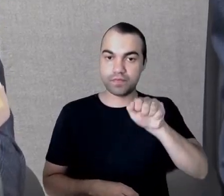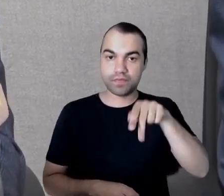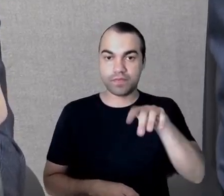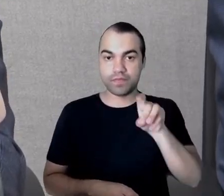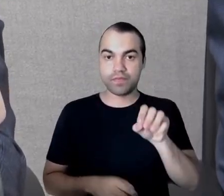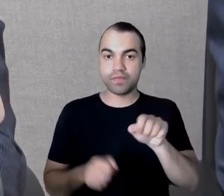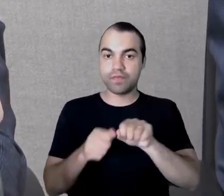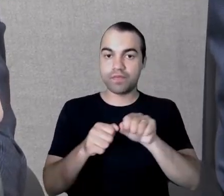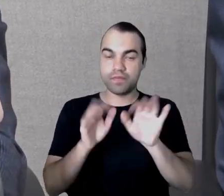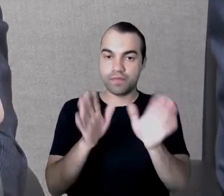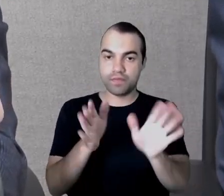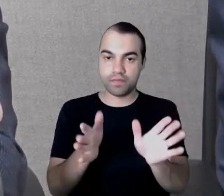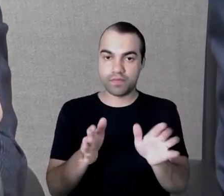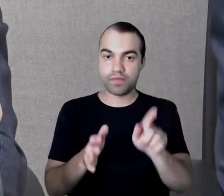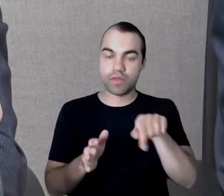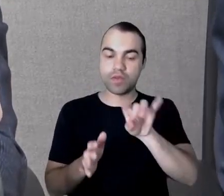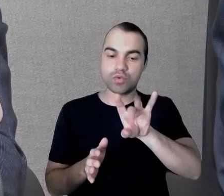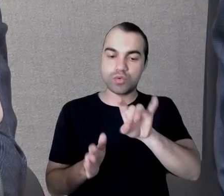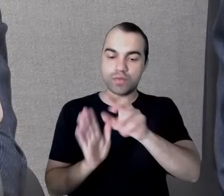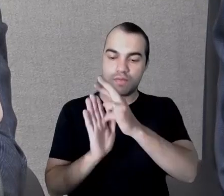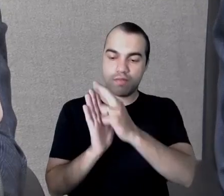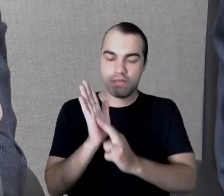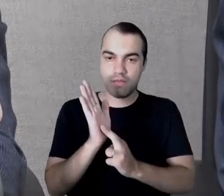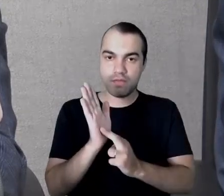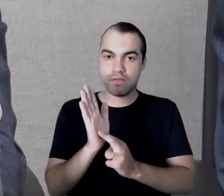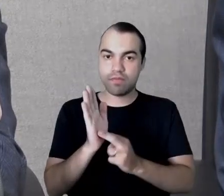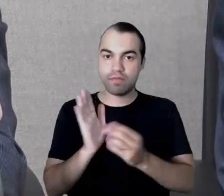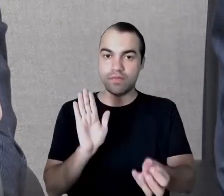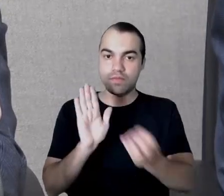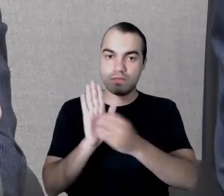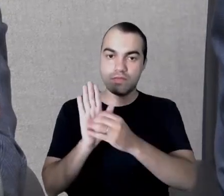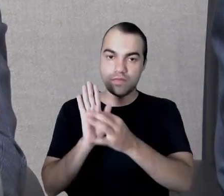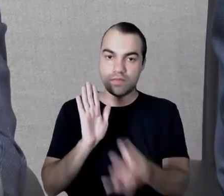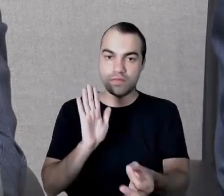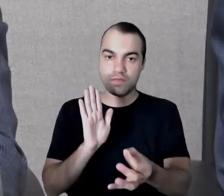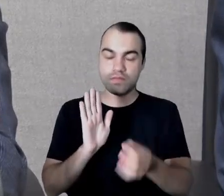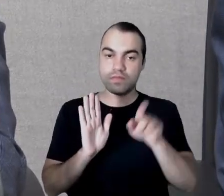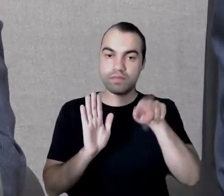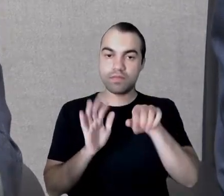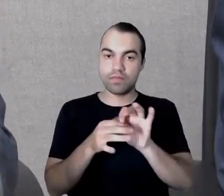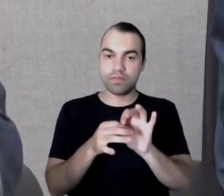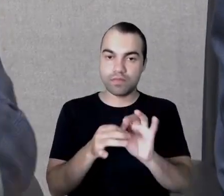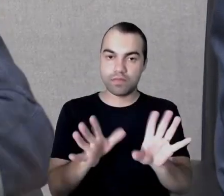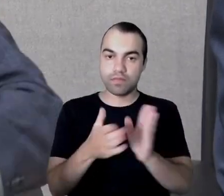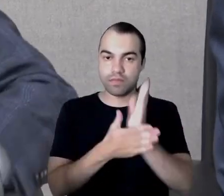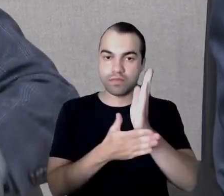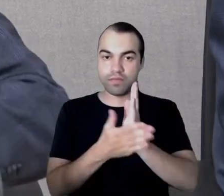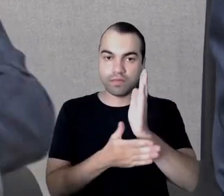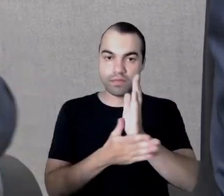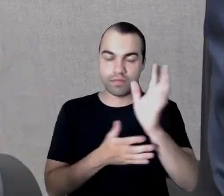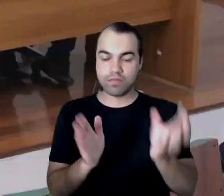somente de redação o parecer é pela admissibilidade com a emenda de redação anexo